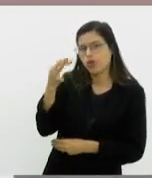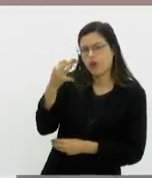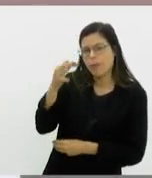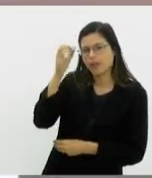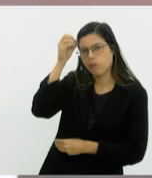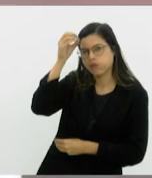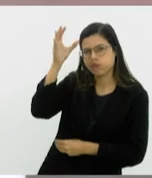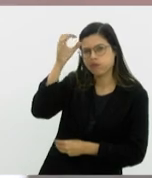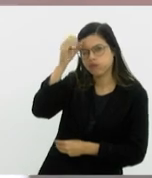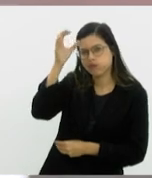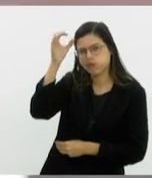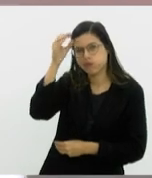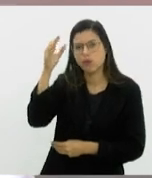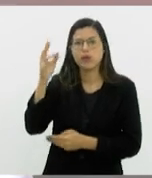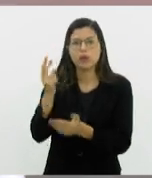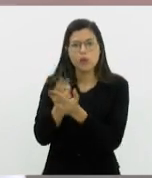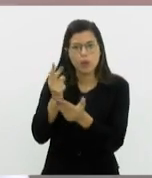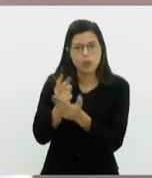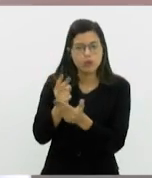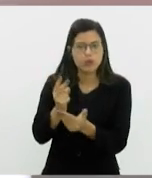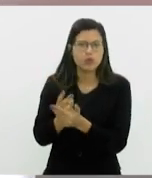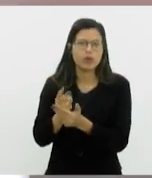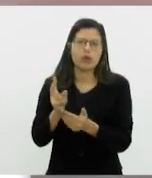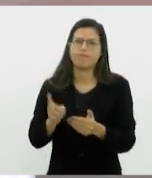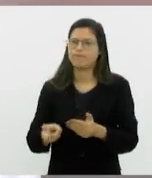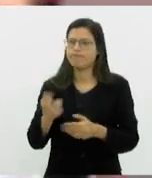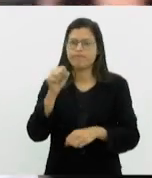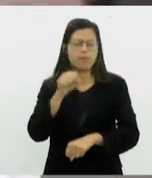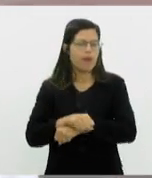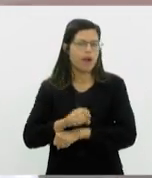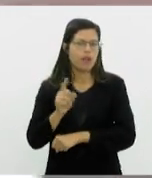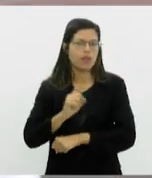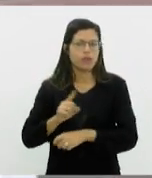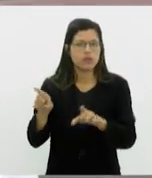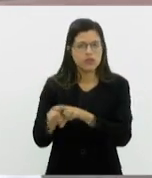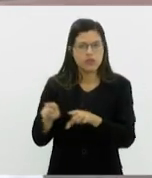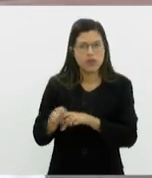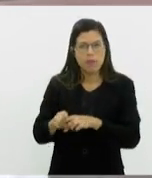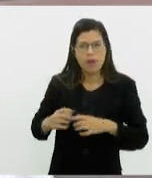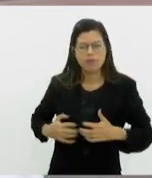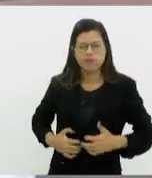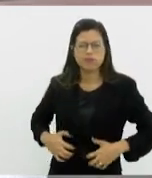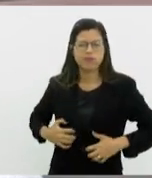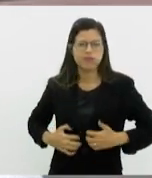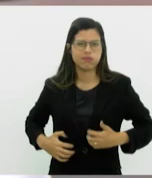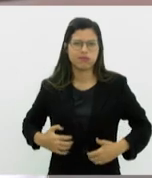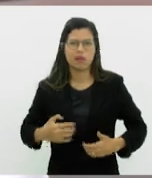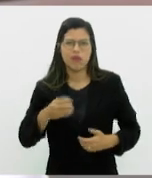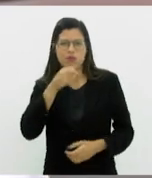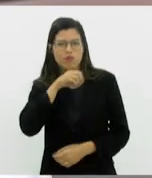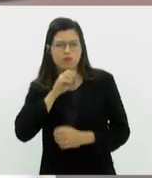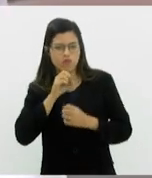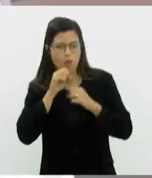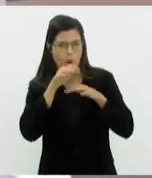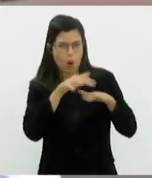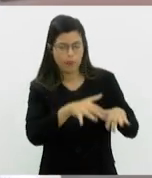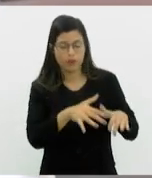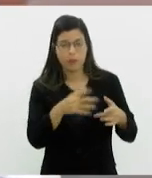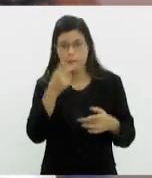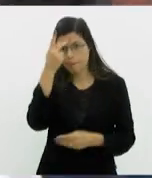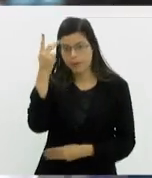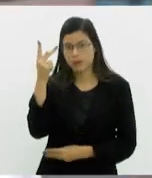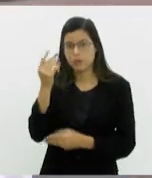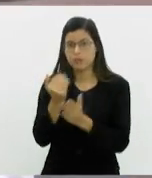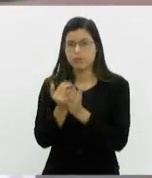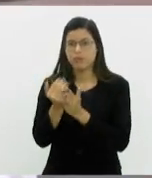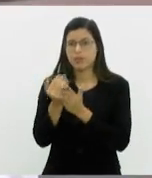comum, é uma dor de cabeça contínua, recorrente, associada a náusea, associada a vômitos, ou às vezes as pessoas começam a perder